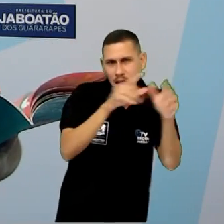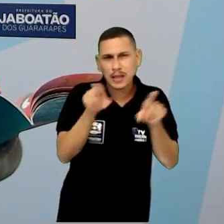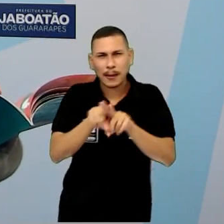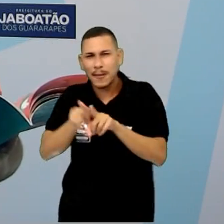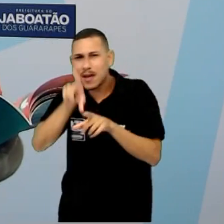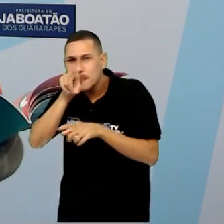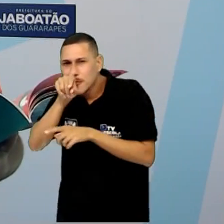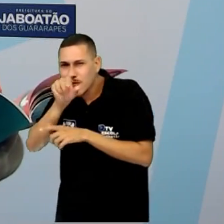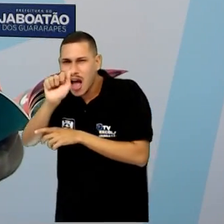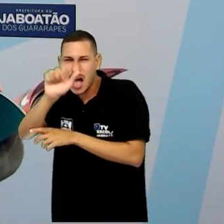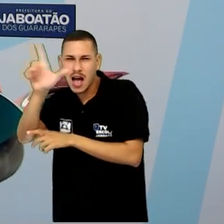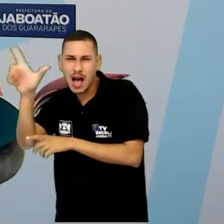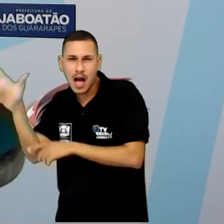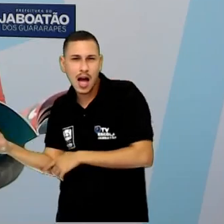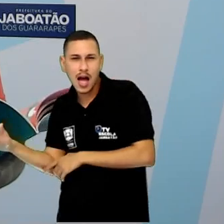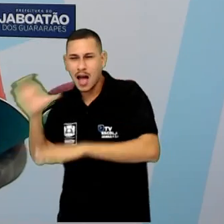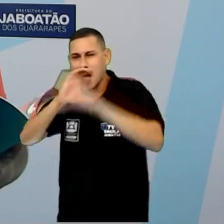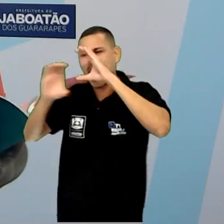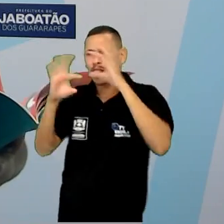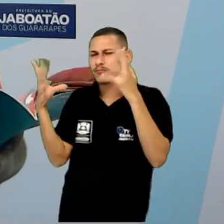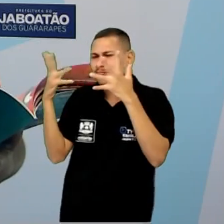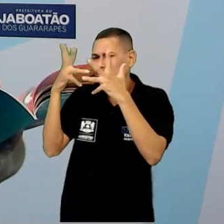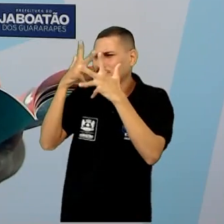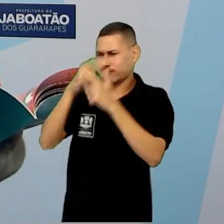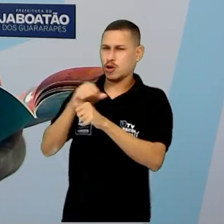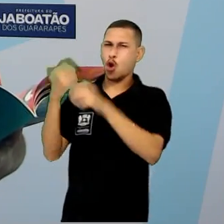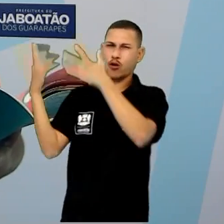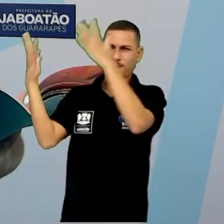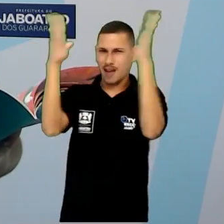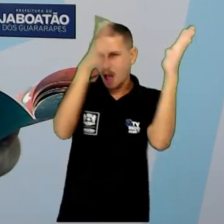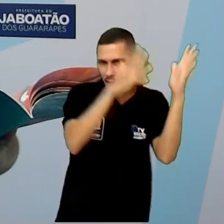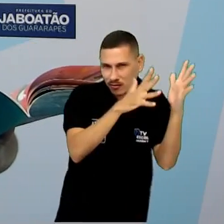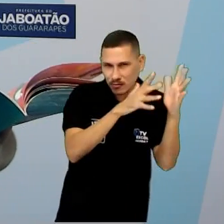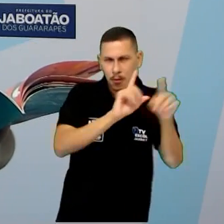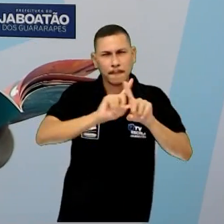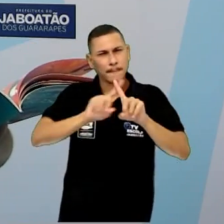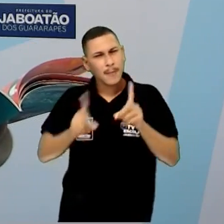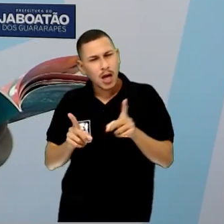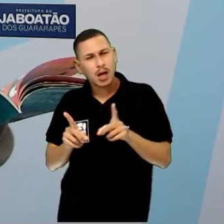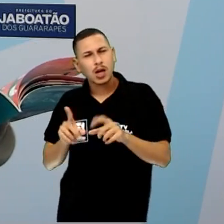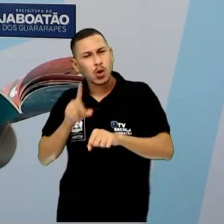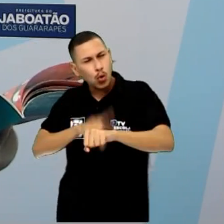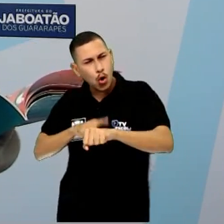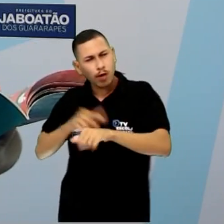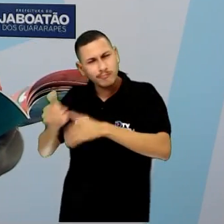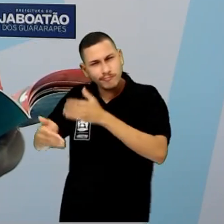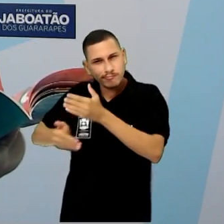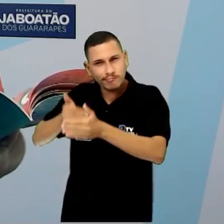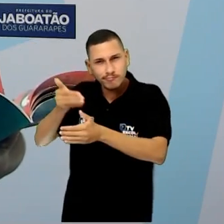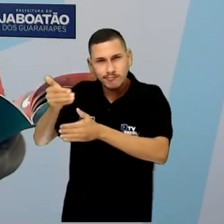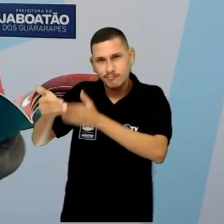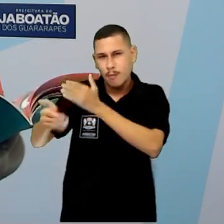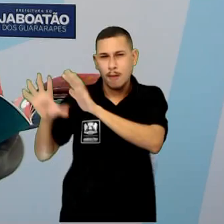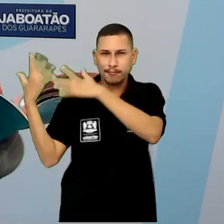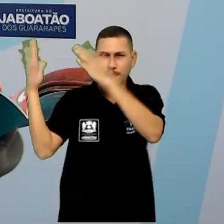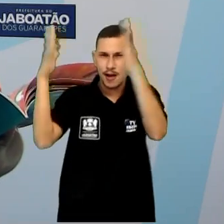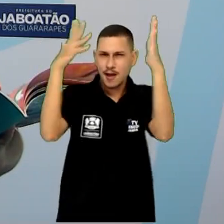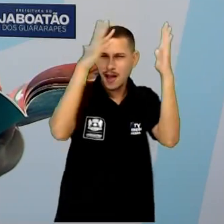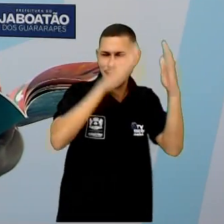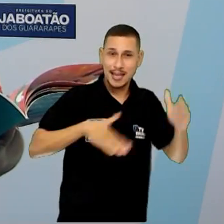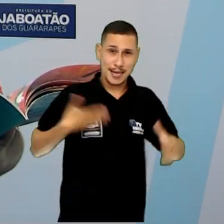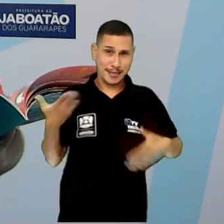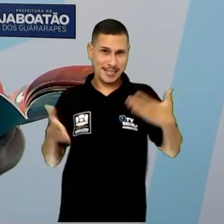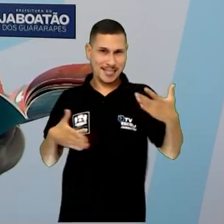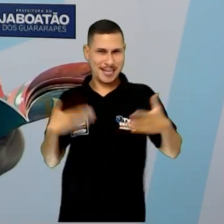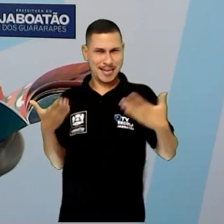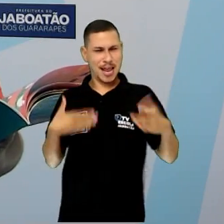Sul, canto maravilhoso, aplaudido. E assim as horas passaram entre aplausos, alegrias e